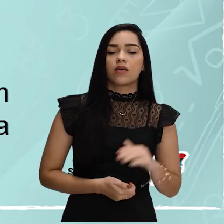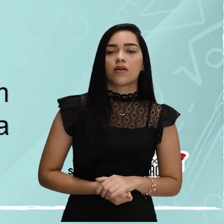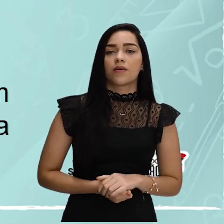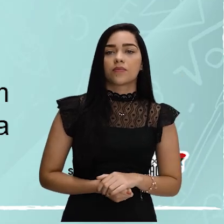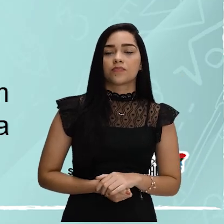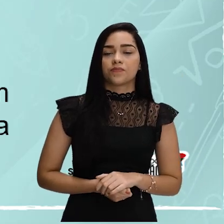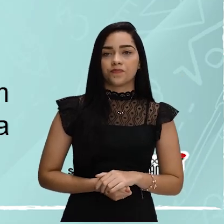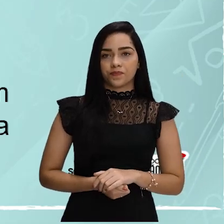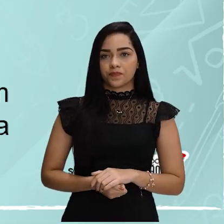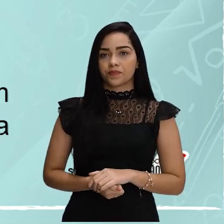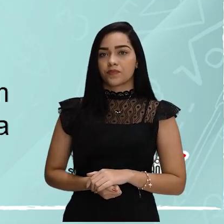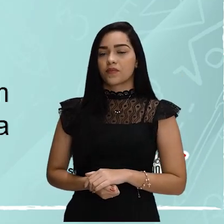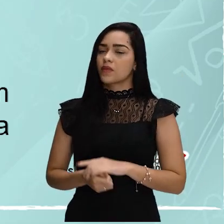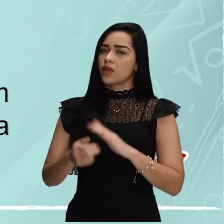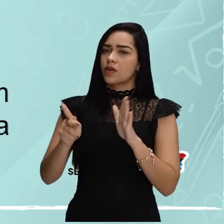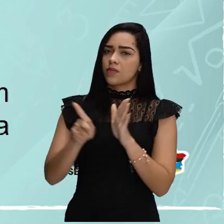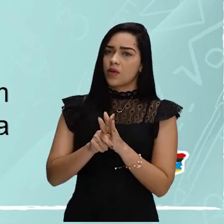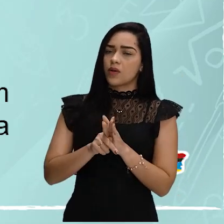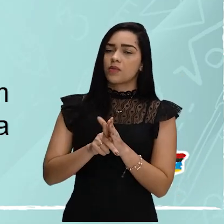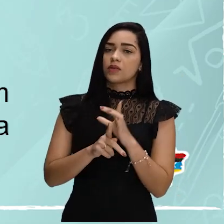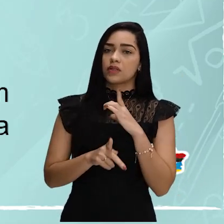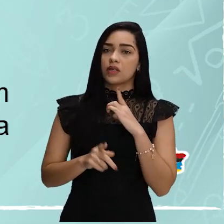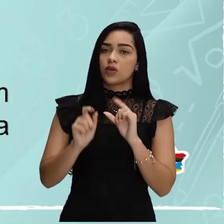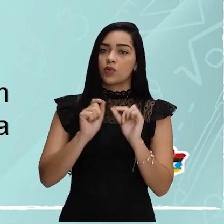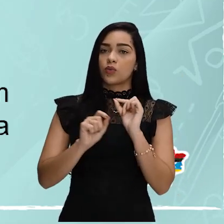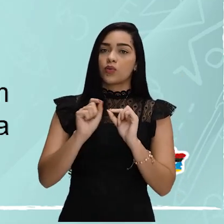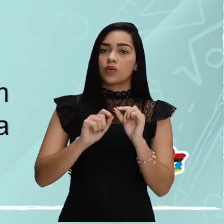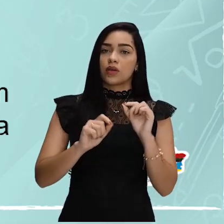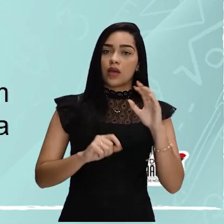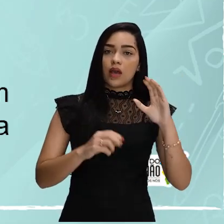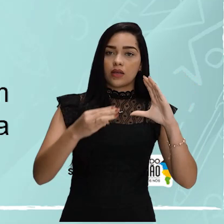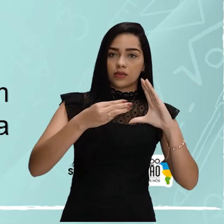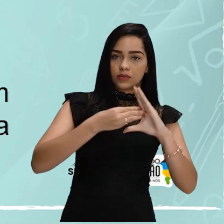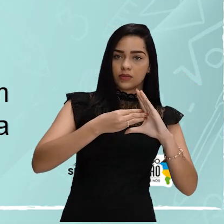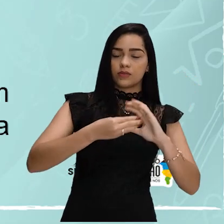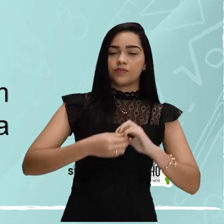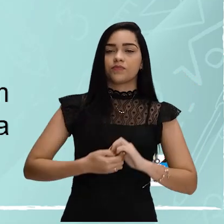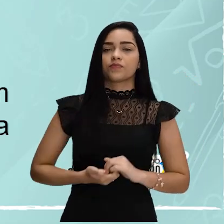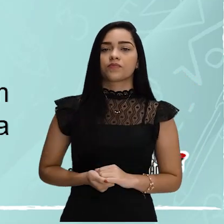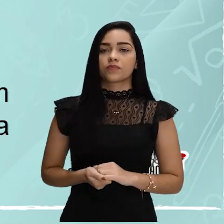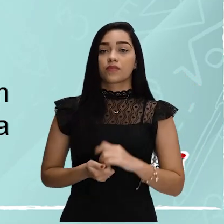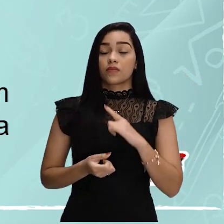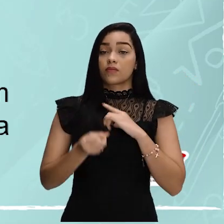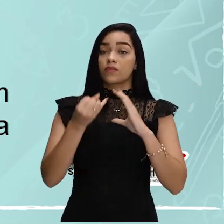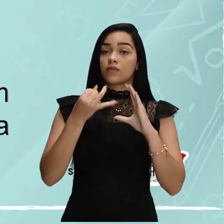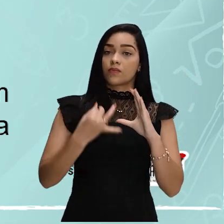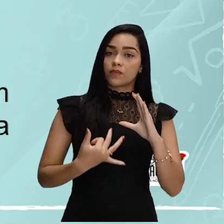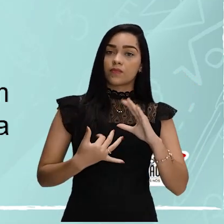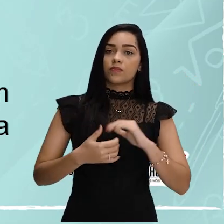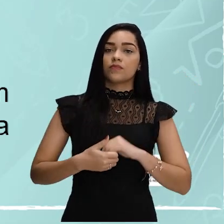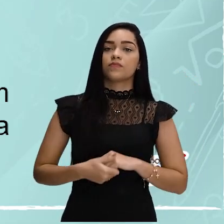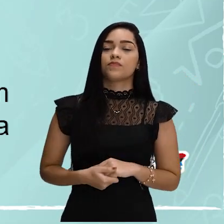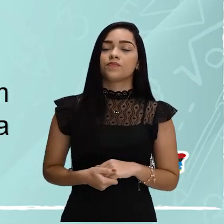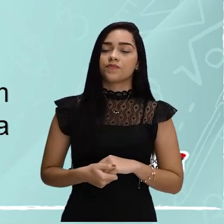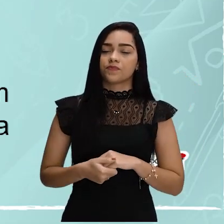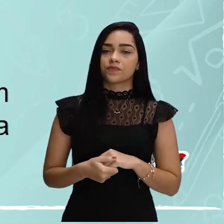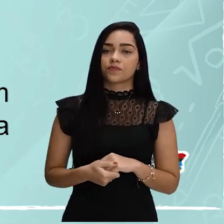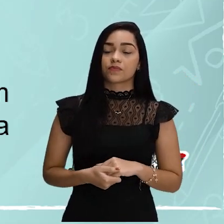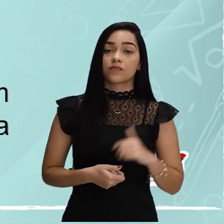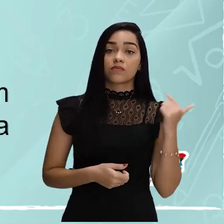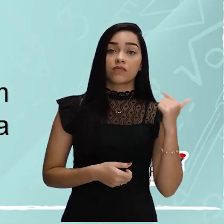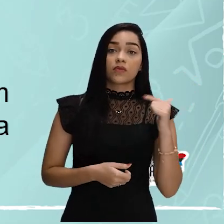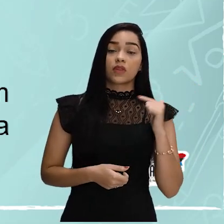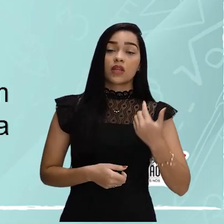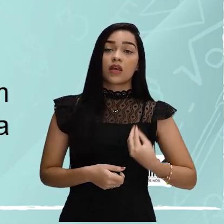Substância intercelular. É uma substância que fica entre as células. Essa é a característica do tecido epitelial. Não